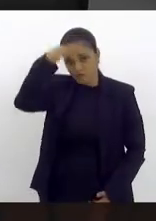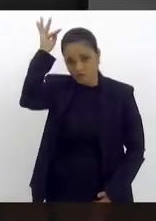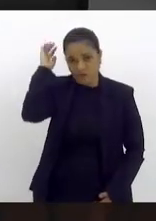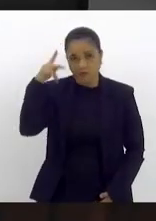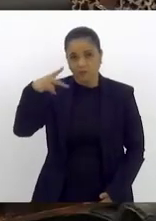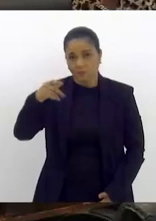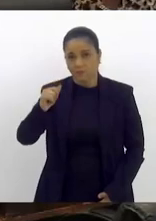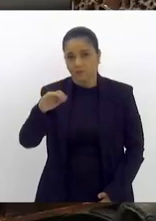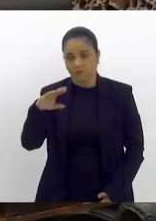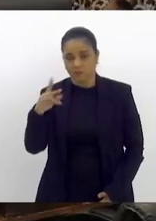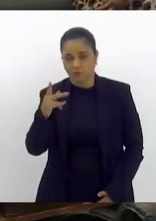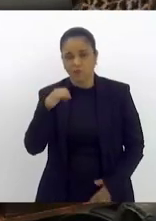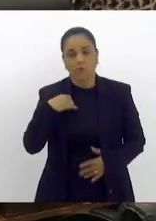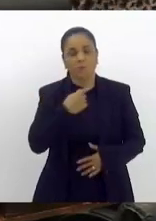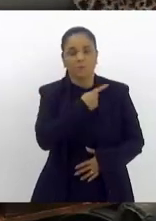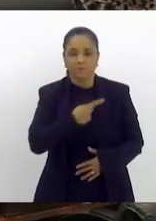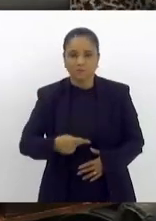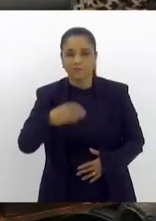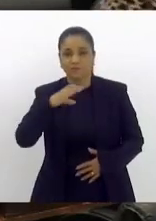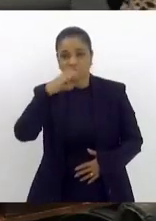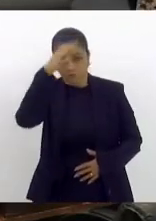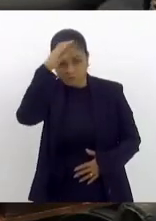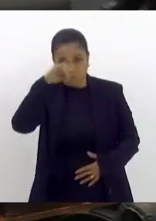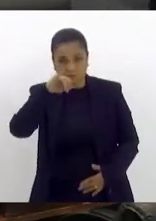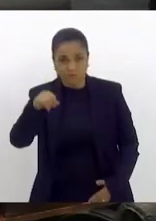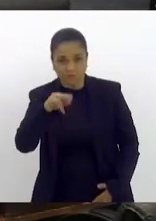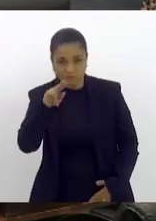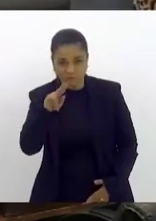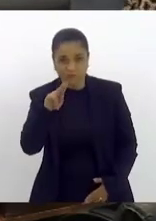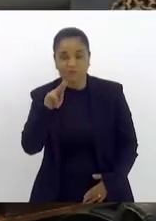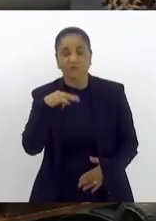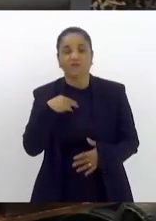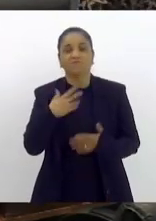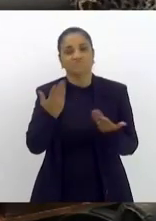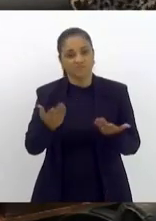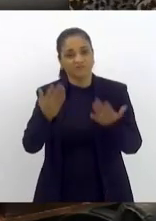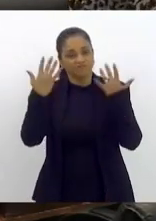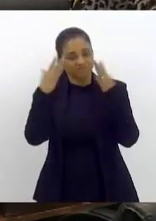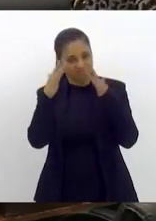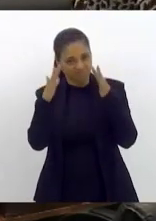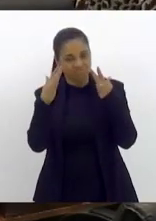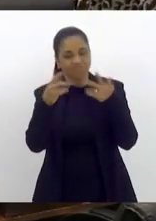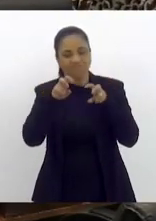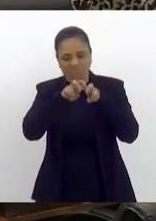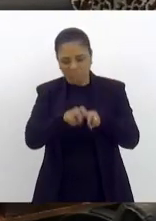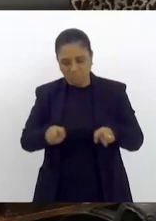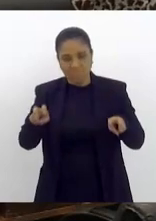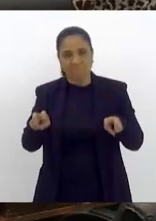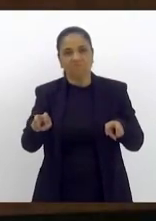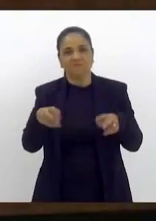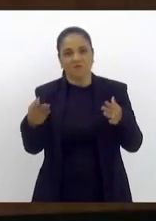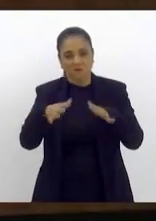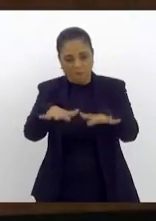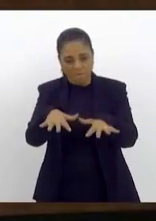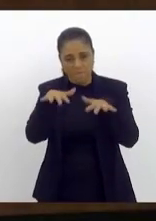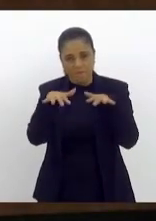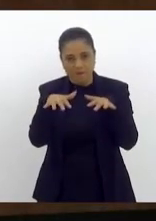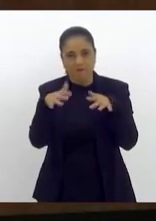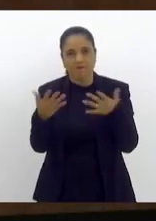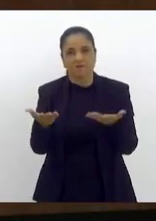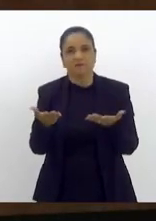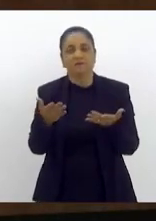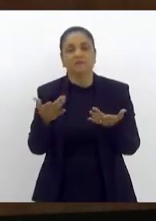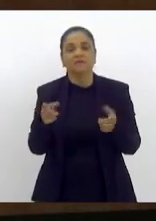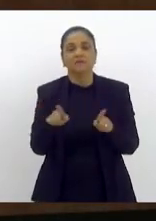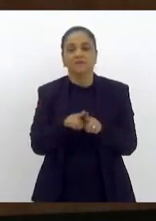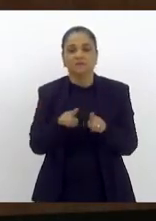ordem, presidente. Tia Ju, saudar Vossa Excelência por estar presidindo esta sessão.